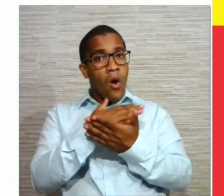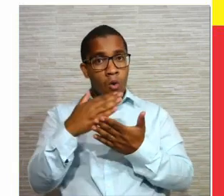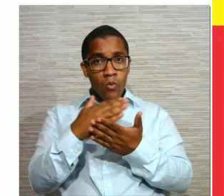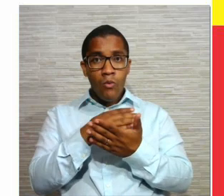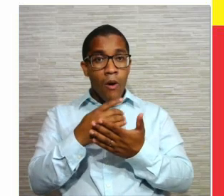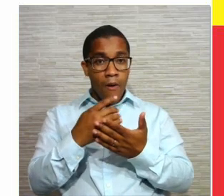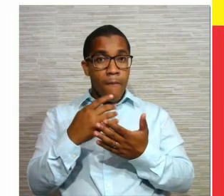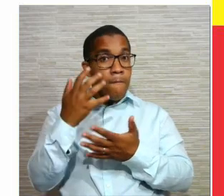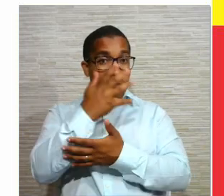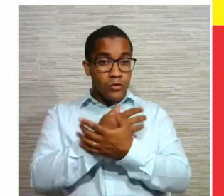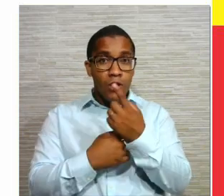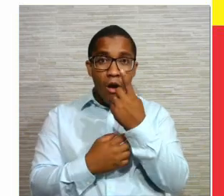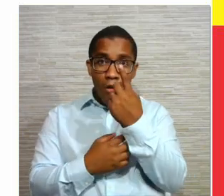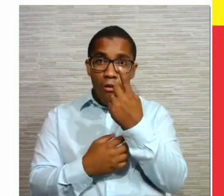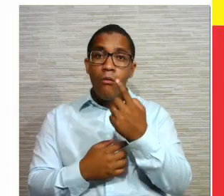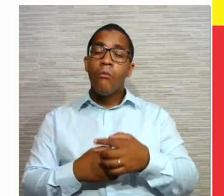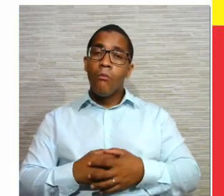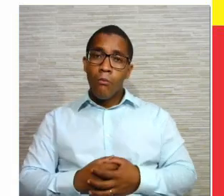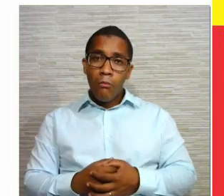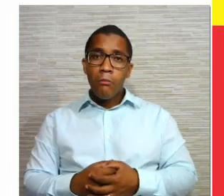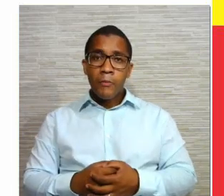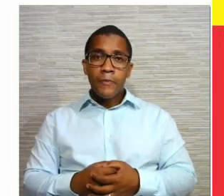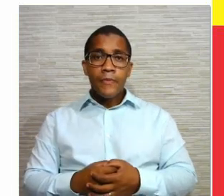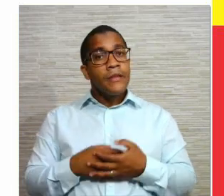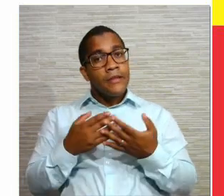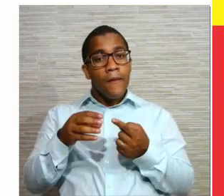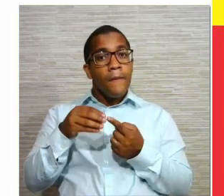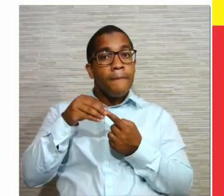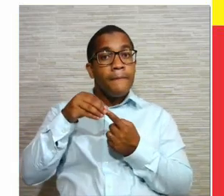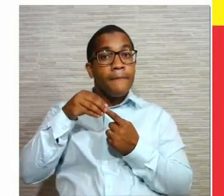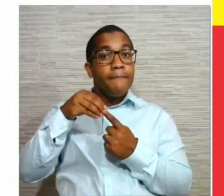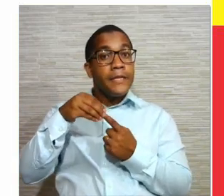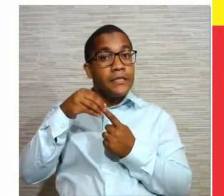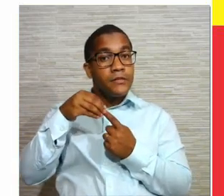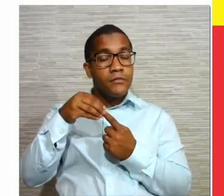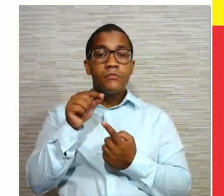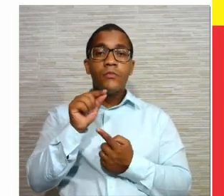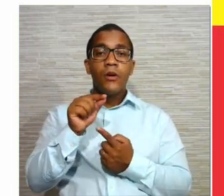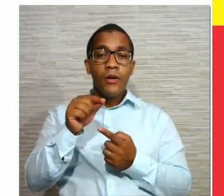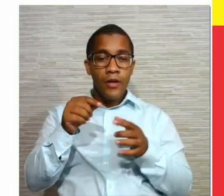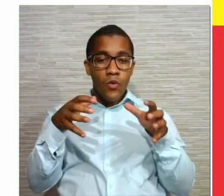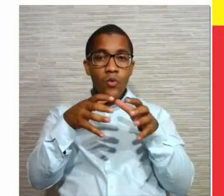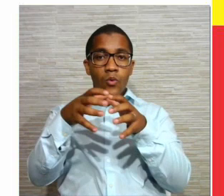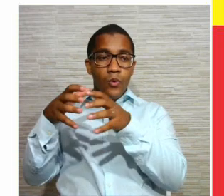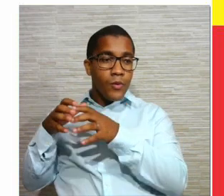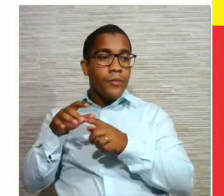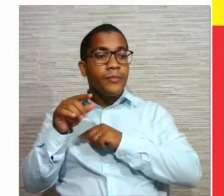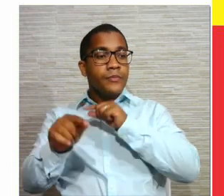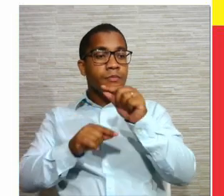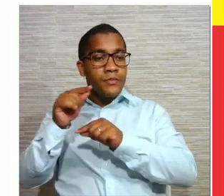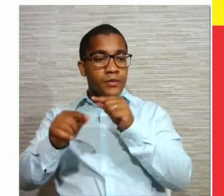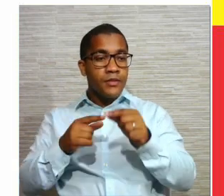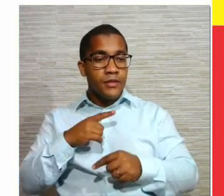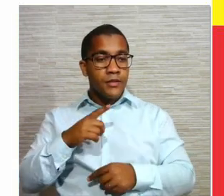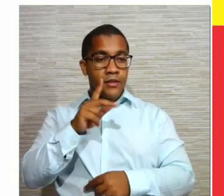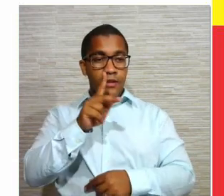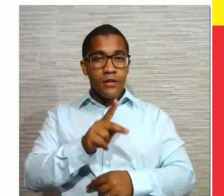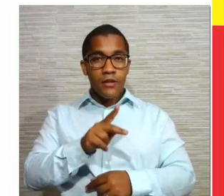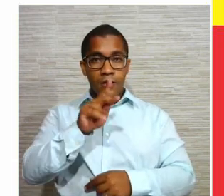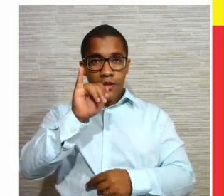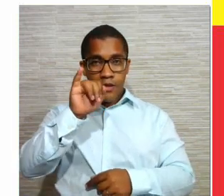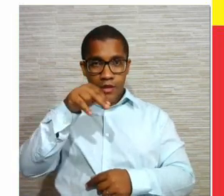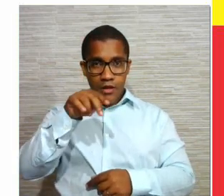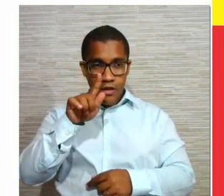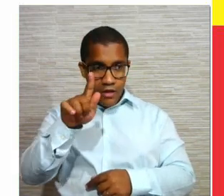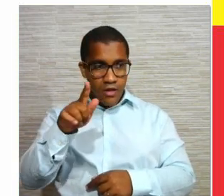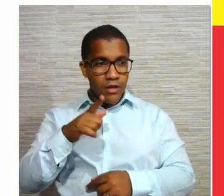minutos, numa música só. Então, os principais bandas desse período foram King